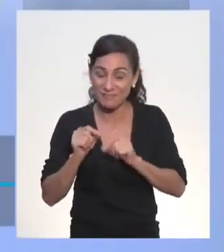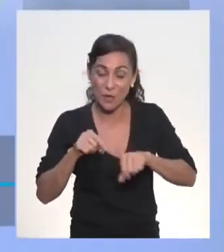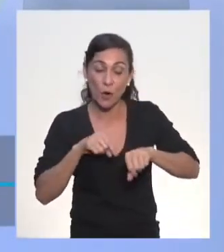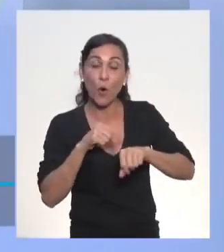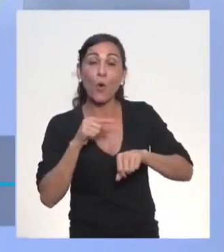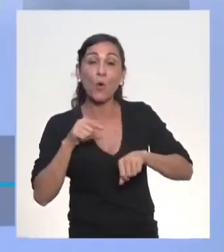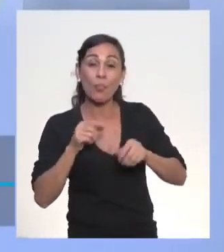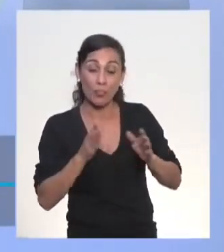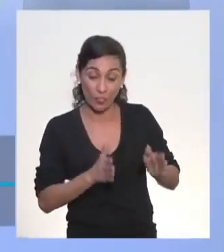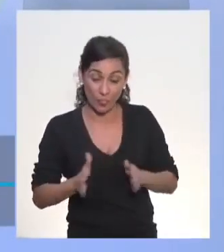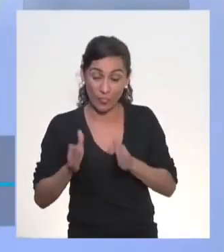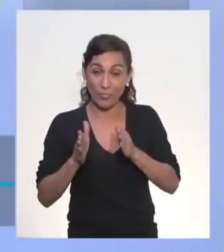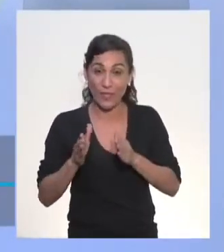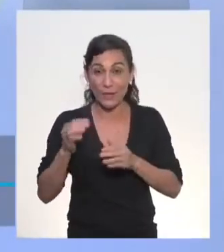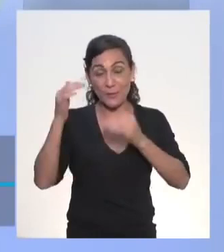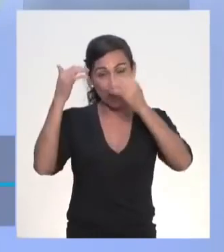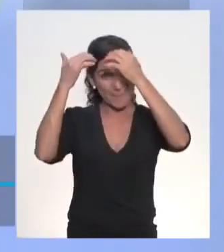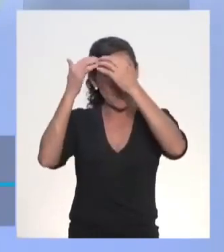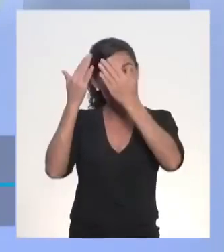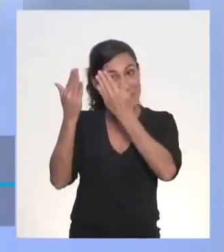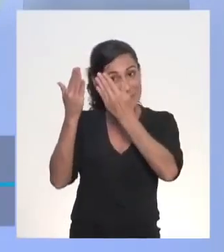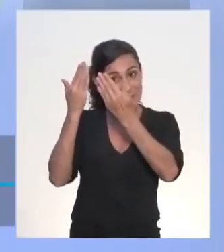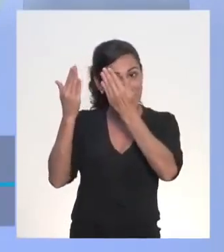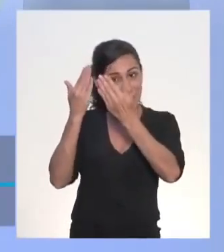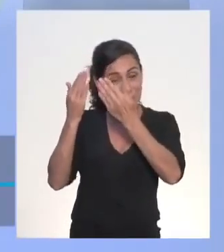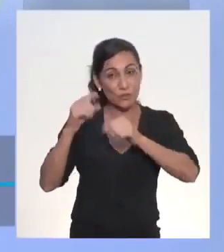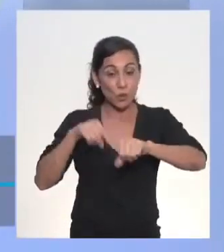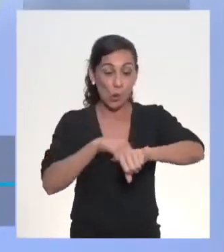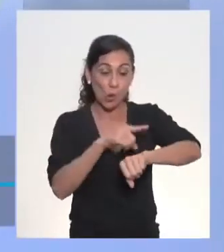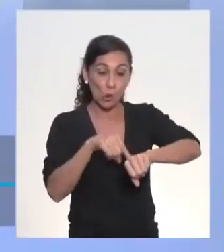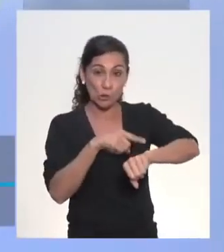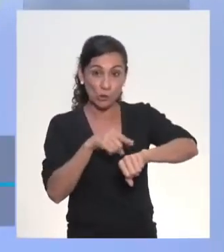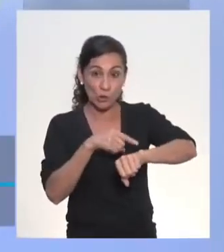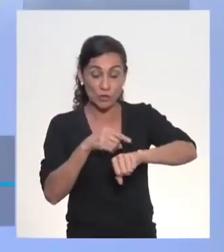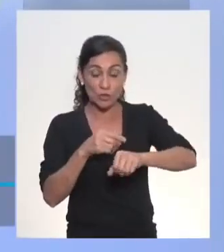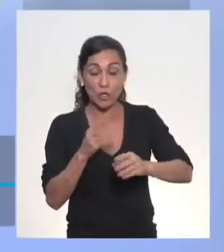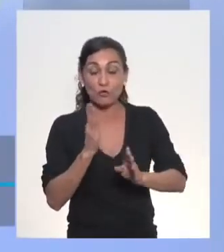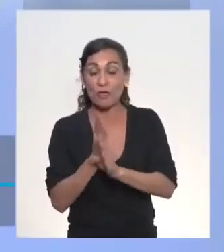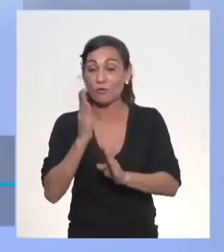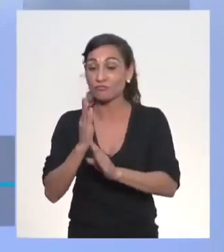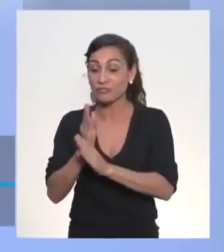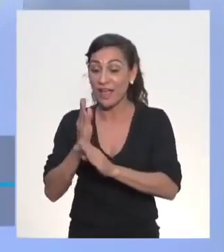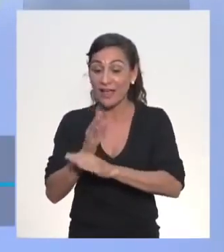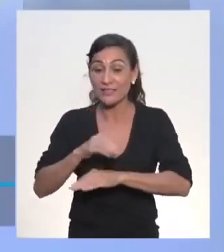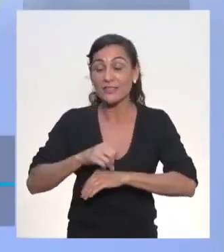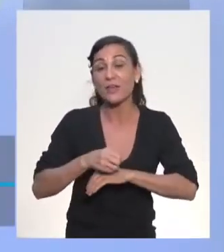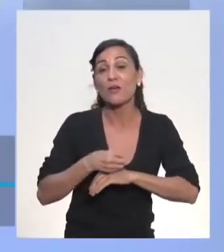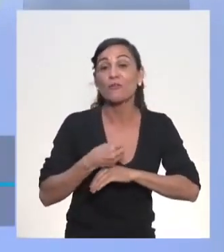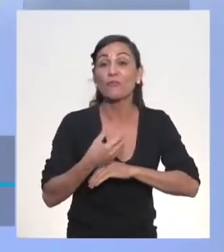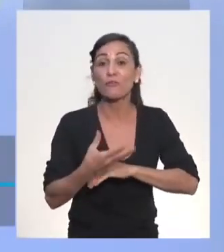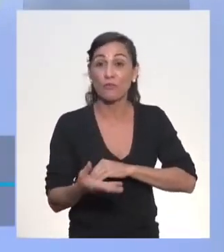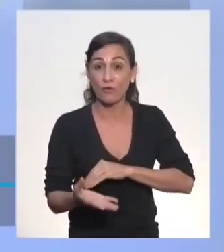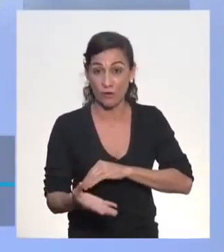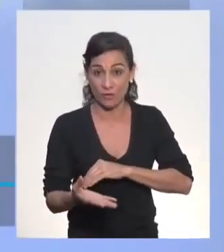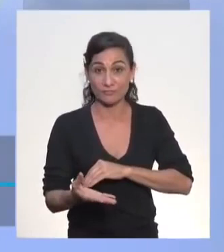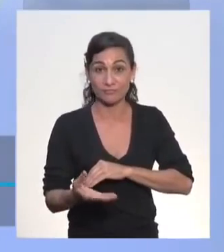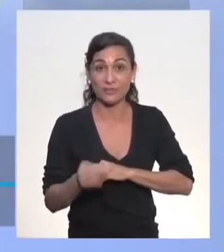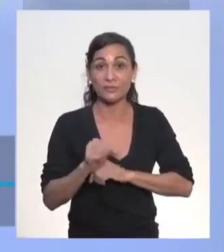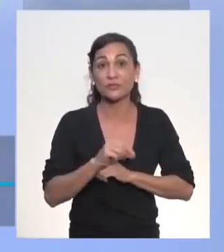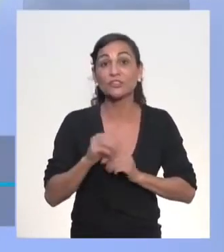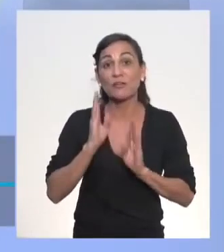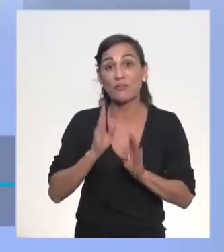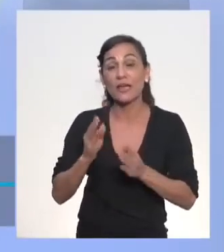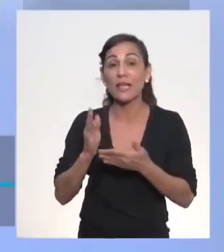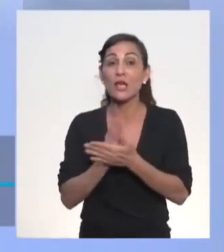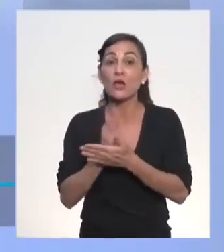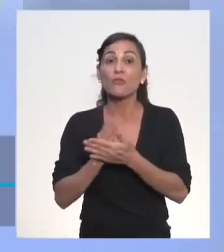tempo cronológico é quando você tem uma sequência de ação externa. Por exemplo, um grande exemplo disso é o livro que eu falei aqui nesta aula também,